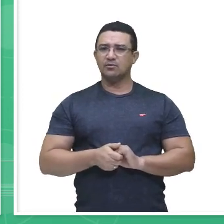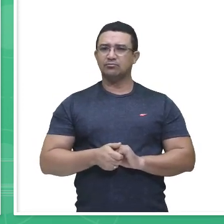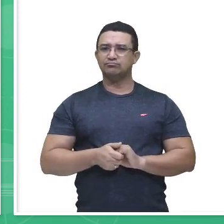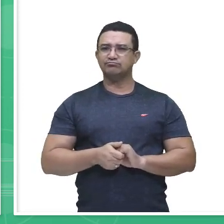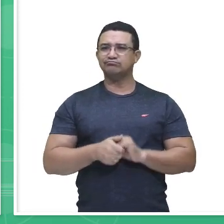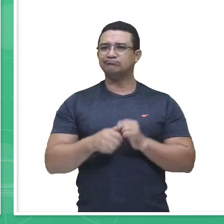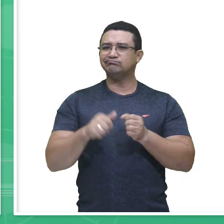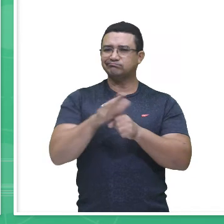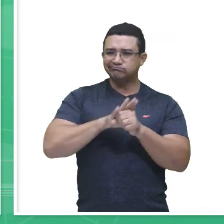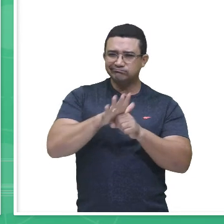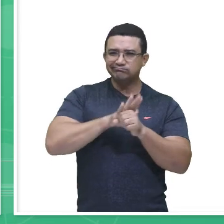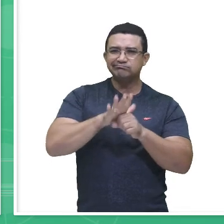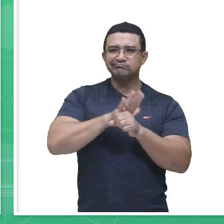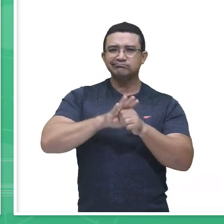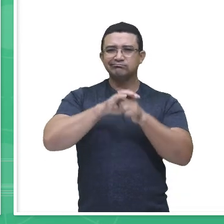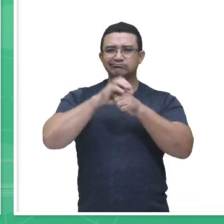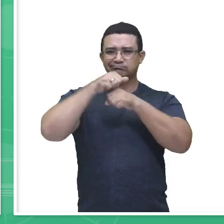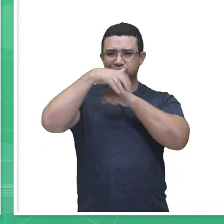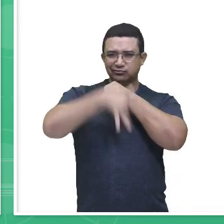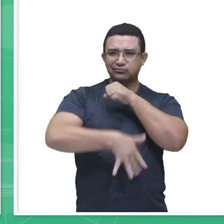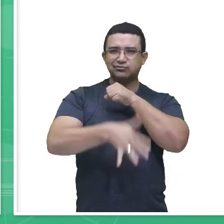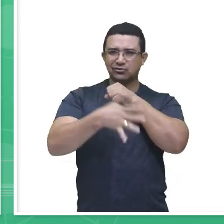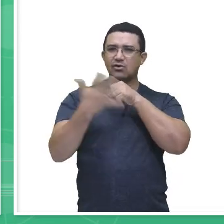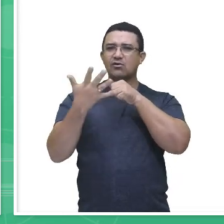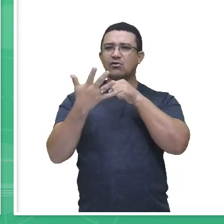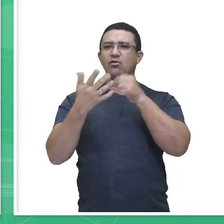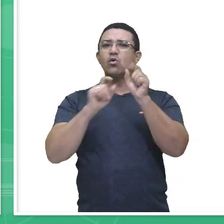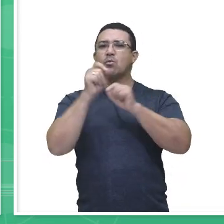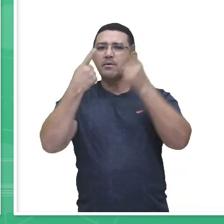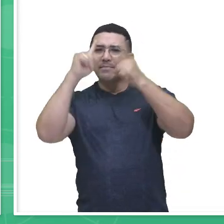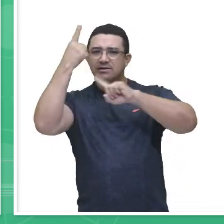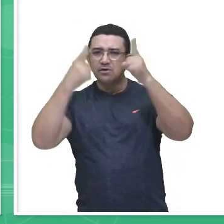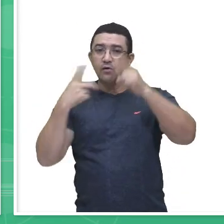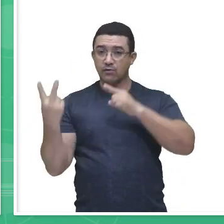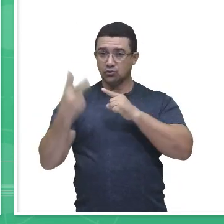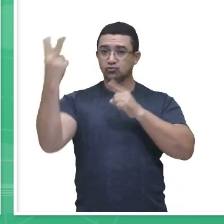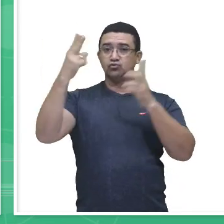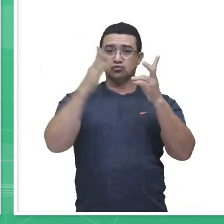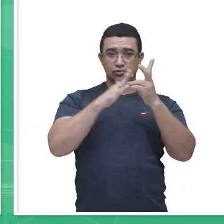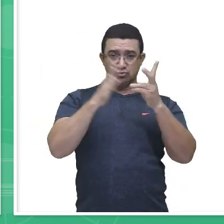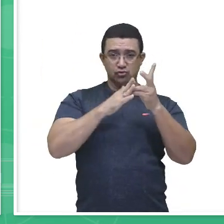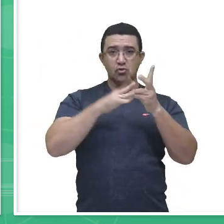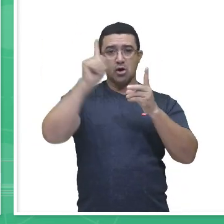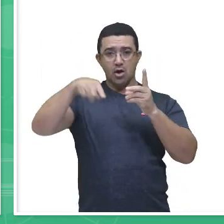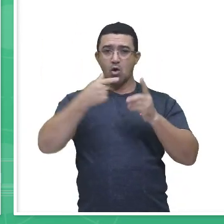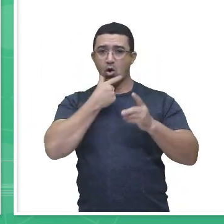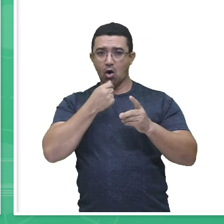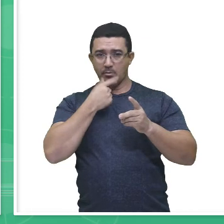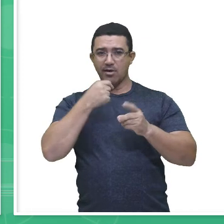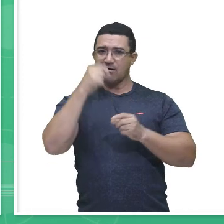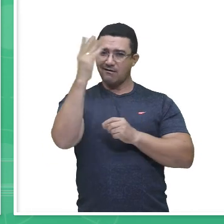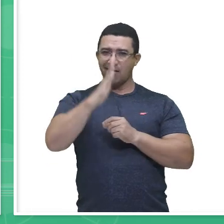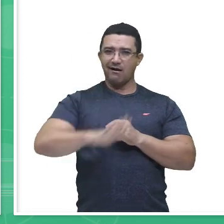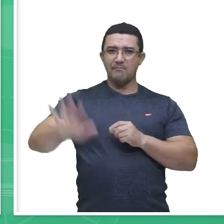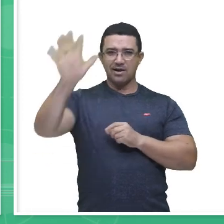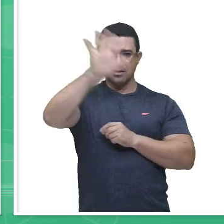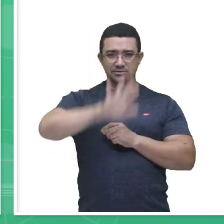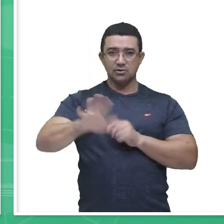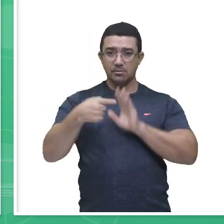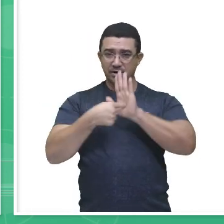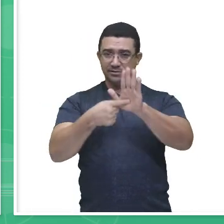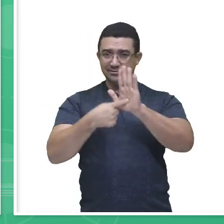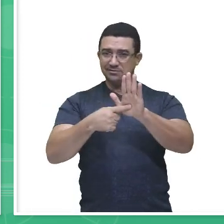expressão, valorização do índio como típico homem nacional, apresentação da natureza como refúgio dos males